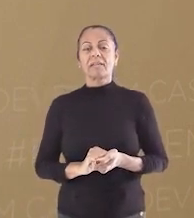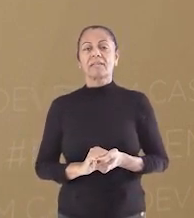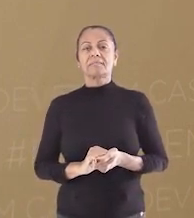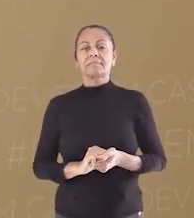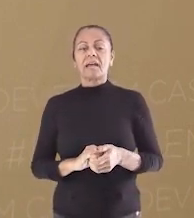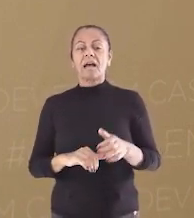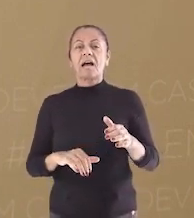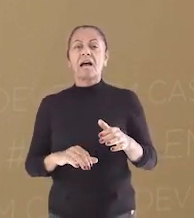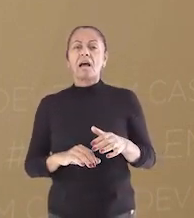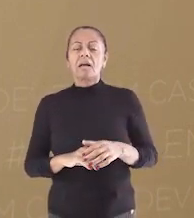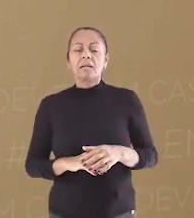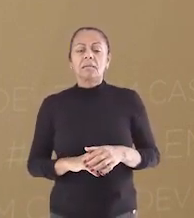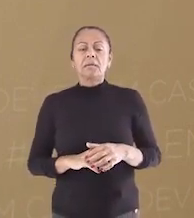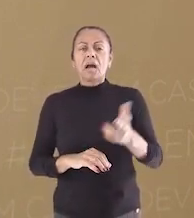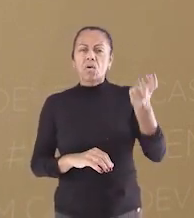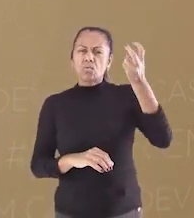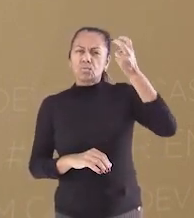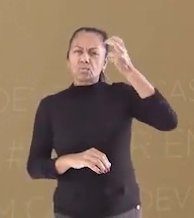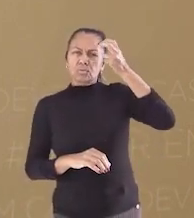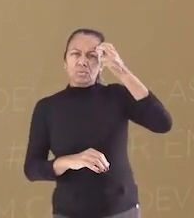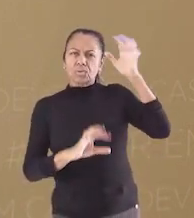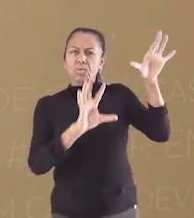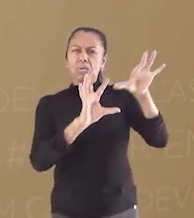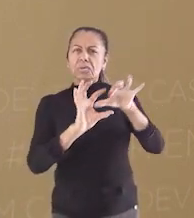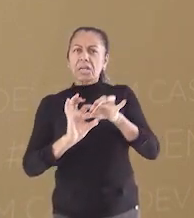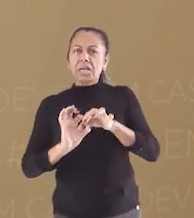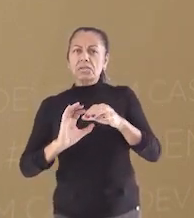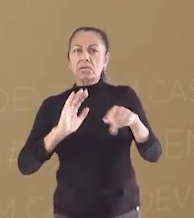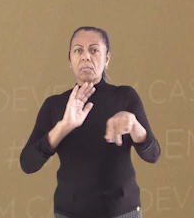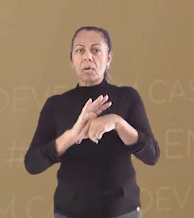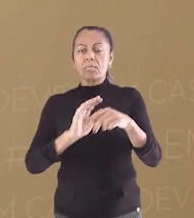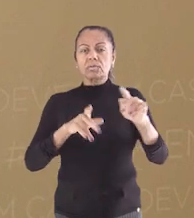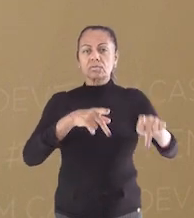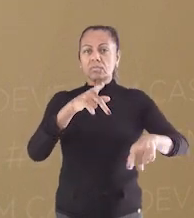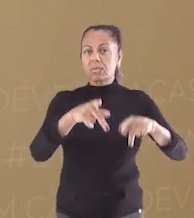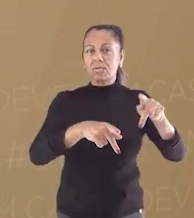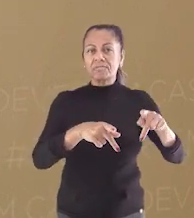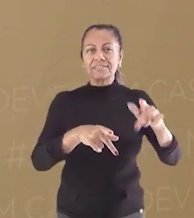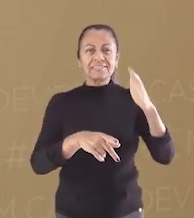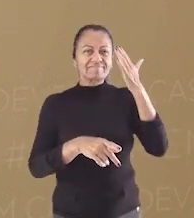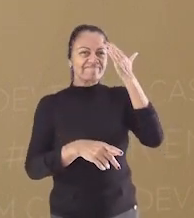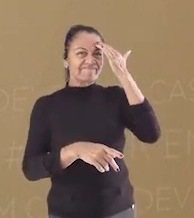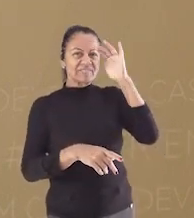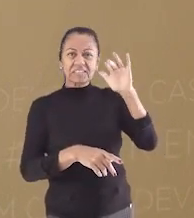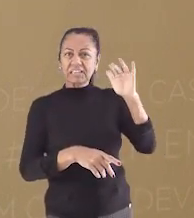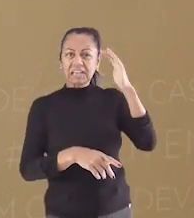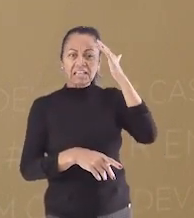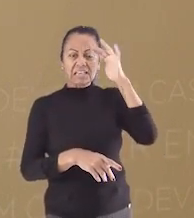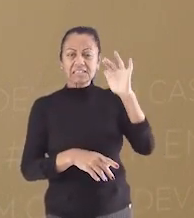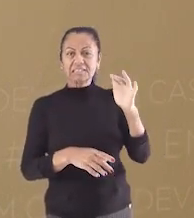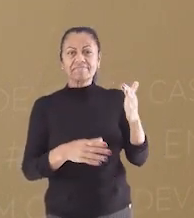formas diversas. Não entender o contexto e a cultura de um povo